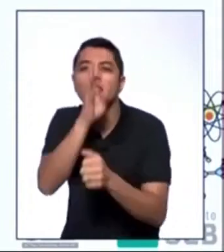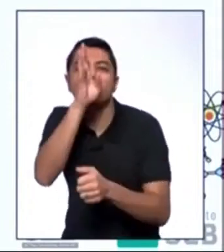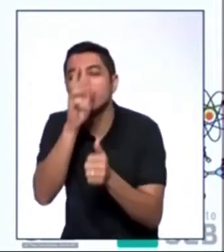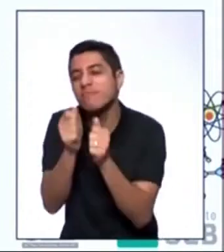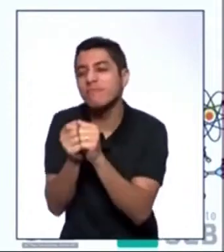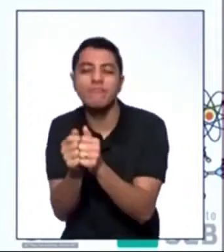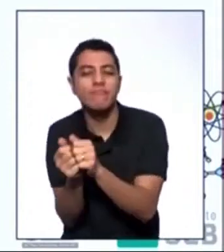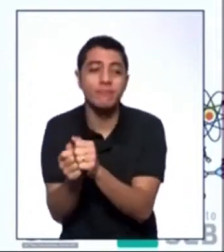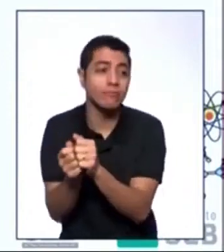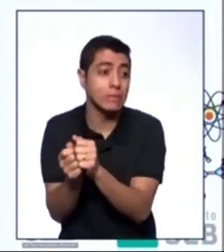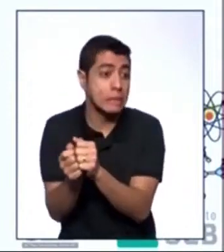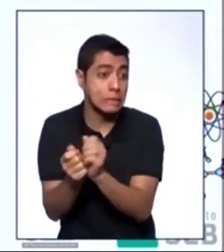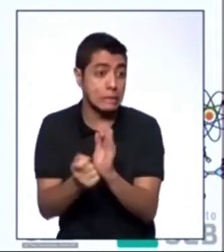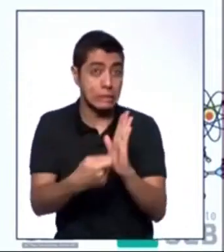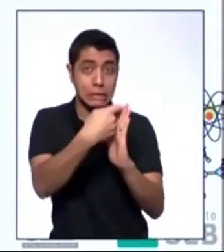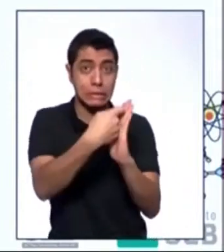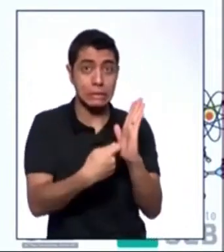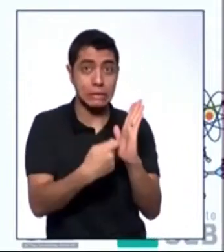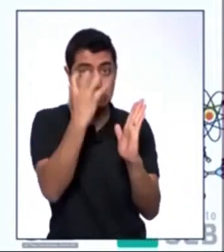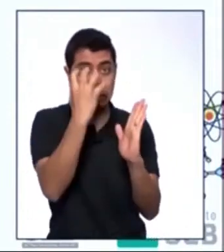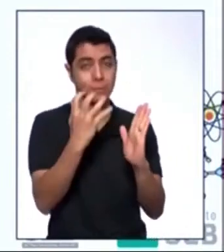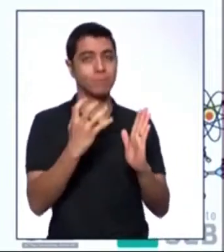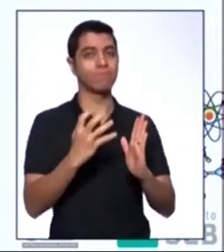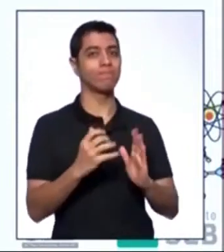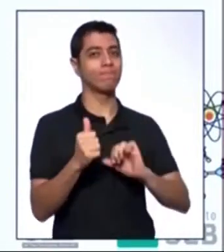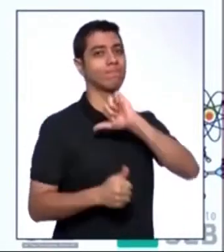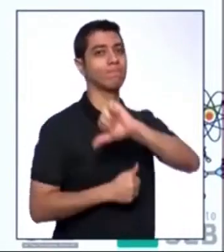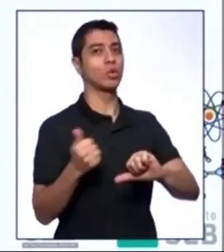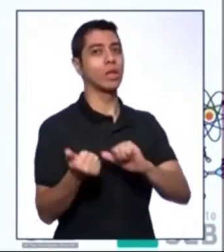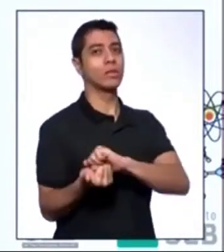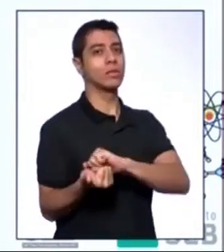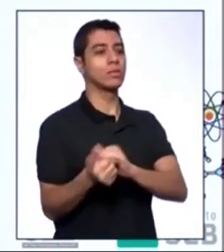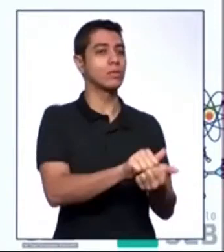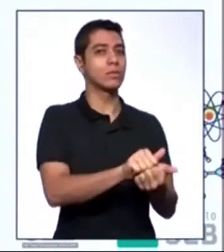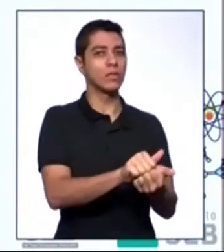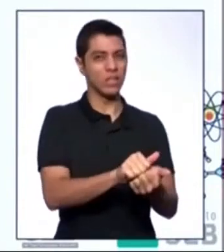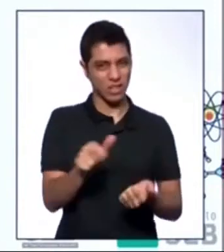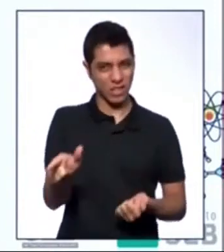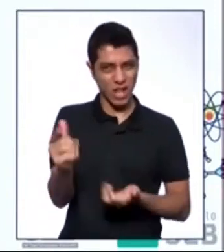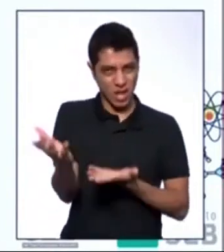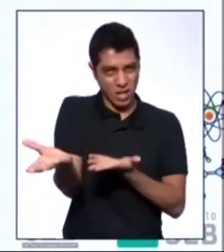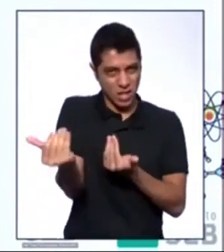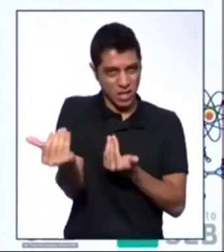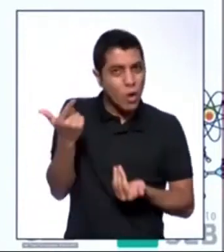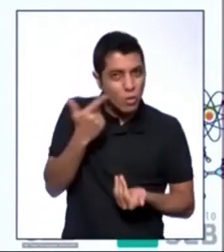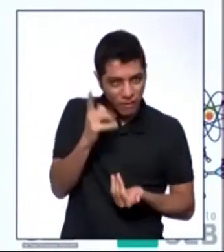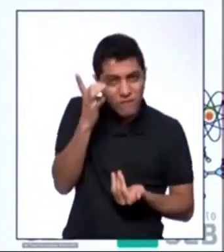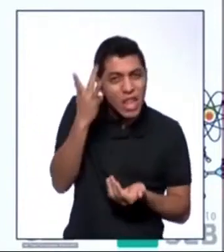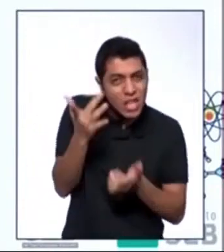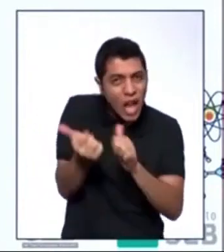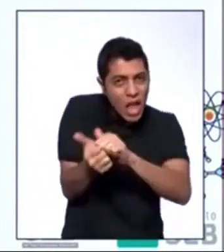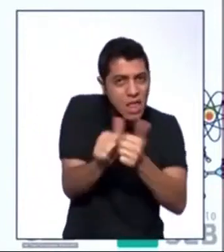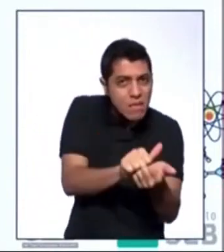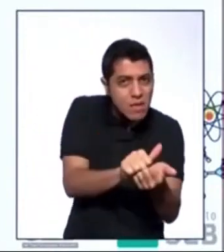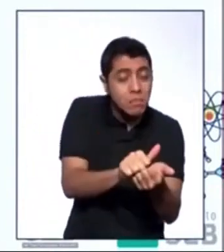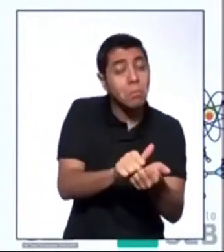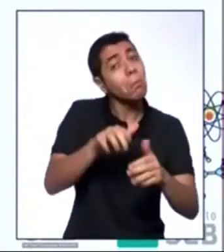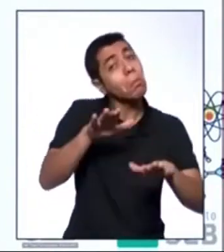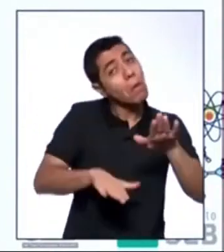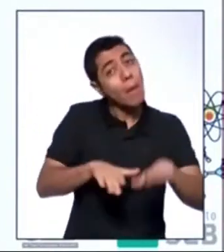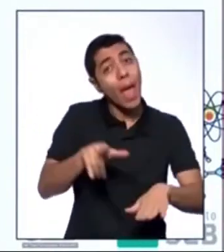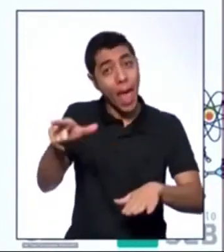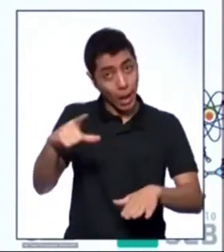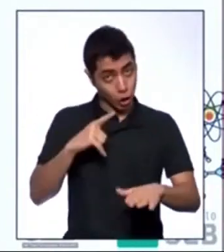outro? Essa dificuldade será proporcional ao contato que o adolescente tenha com textos na forma culta, como jornais ou